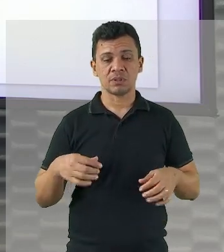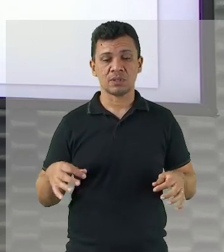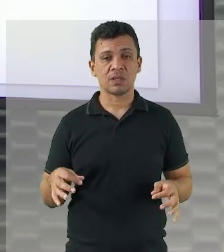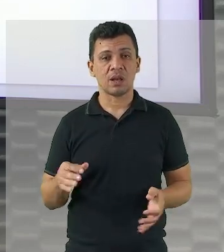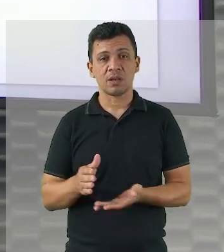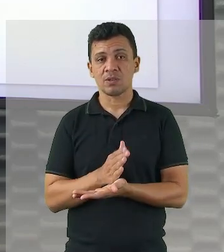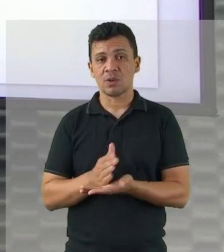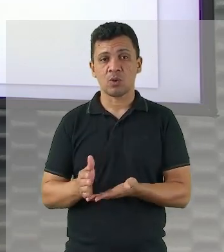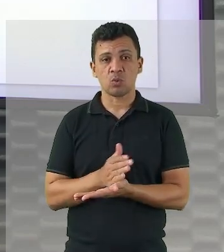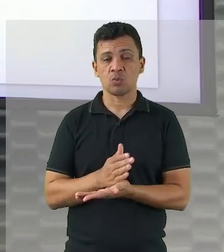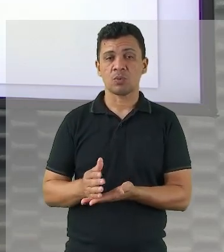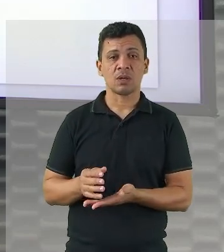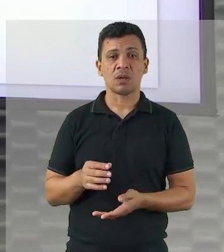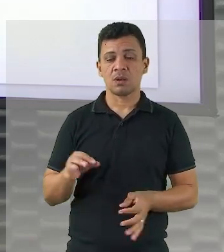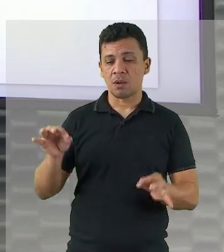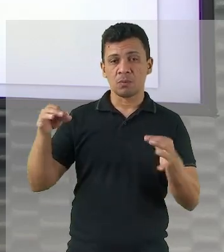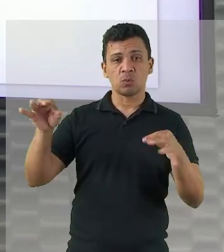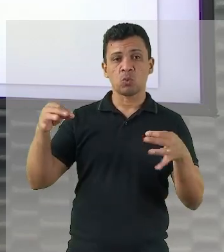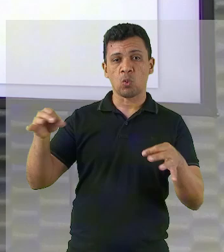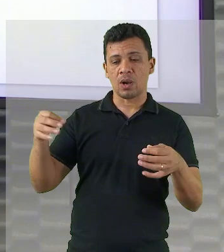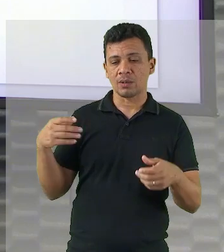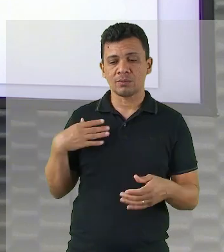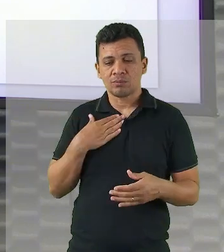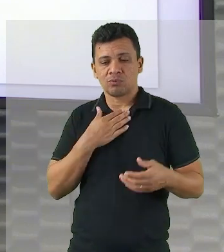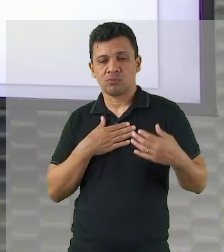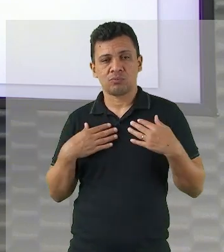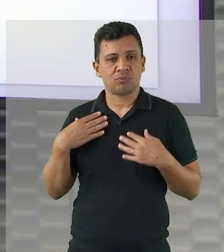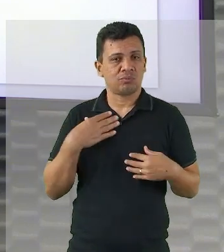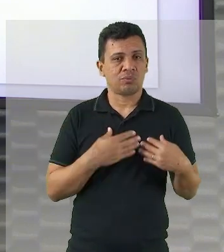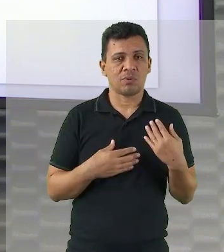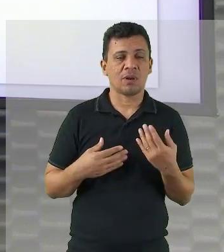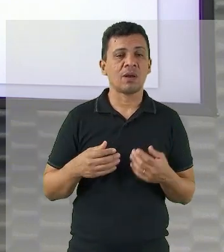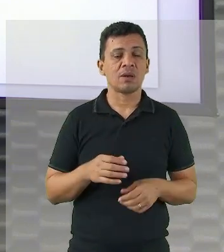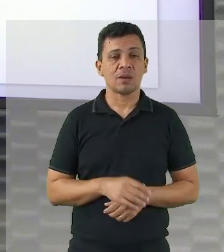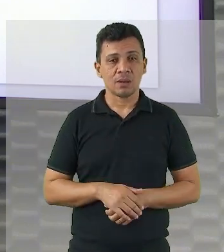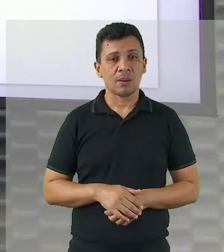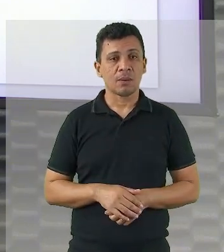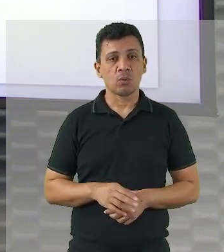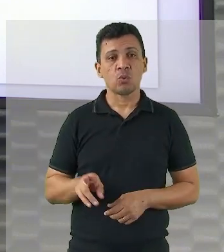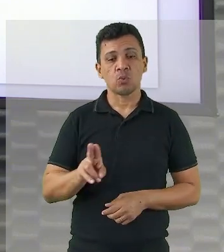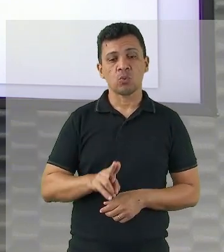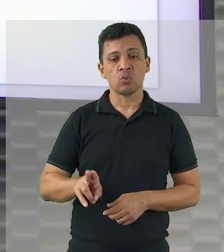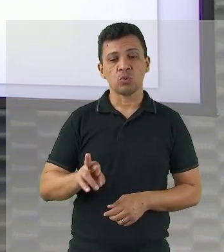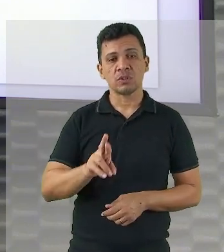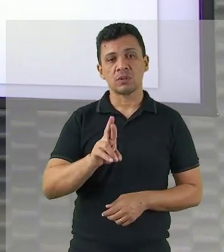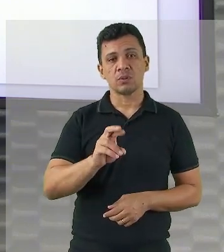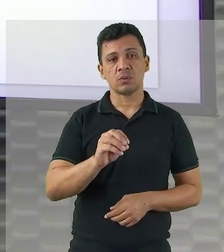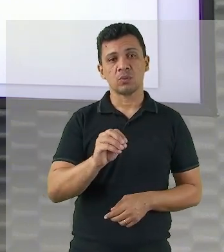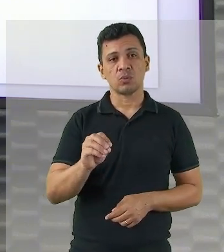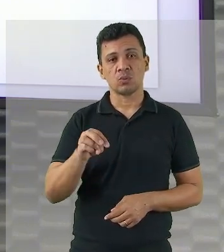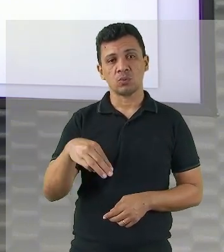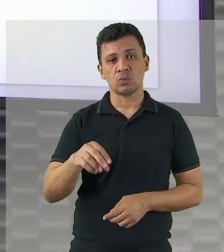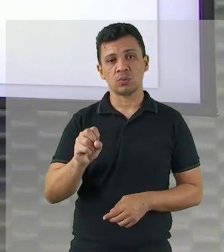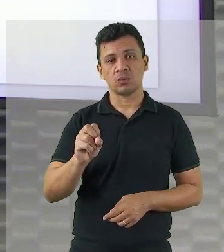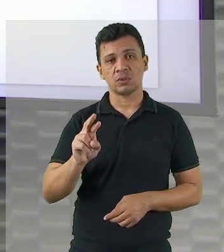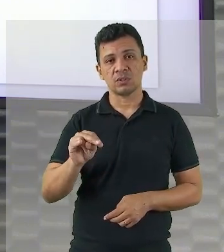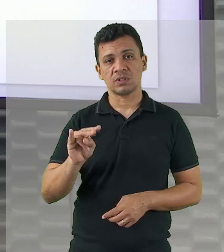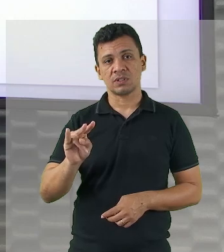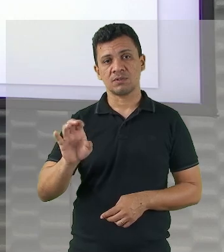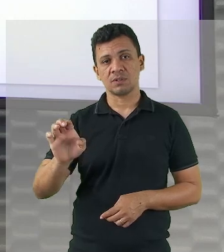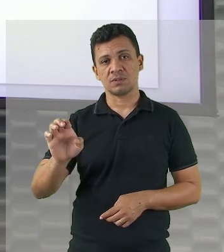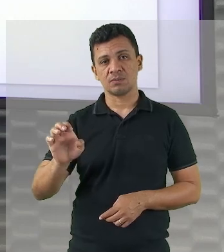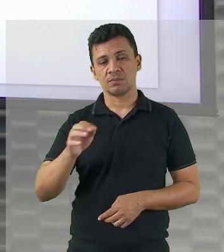algum outro tipo de serviço que pode ser fornecido, usa-se esse termo de room service.